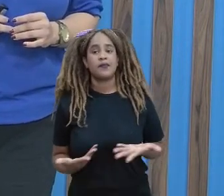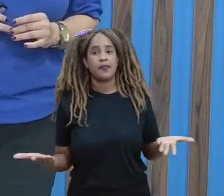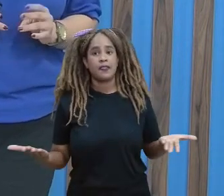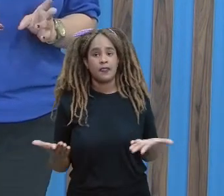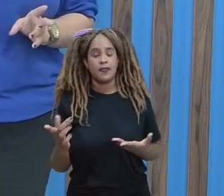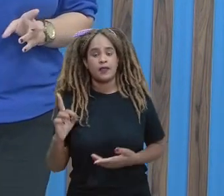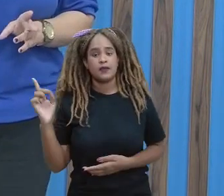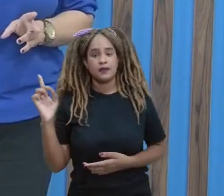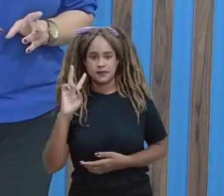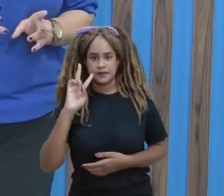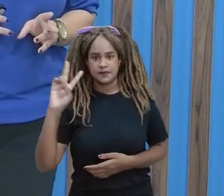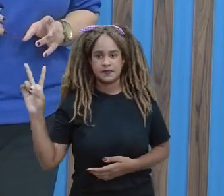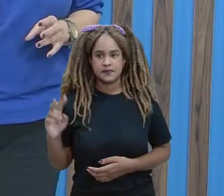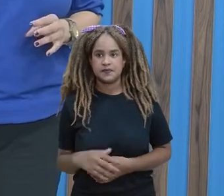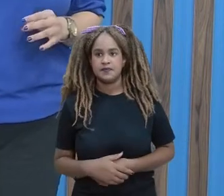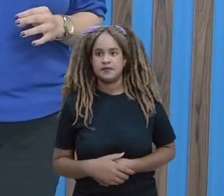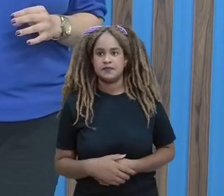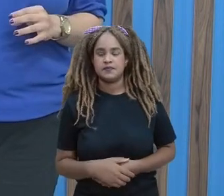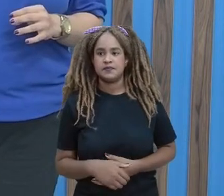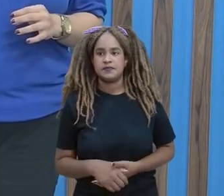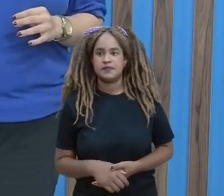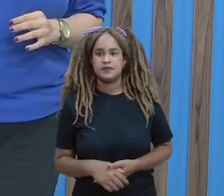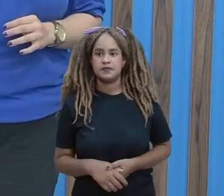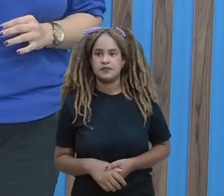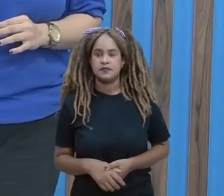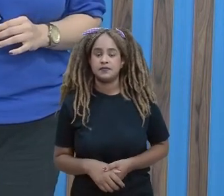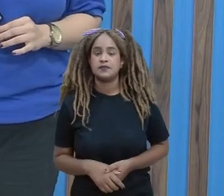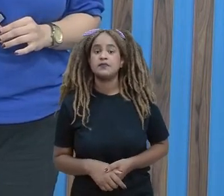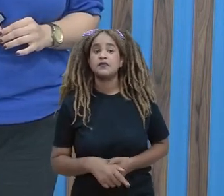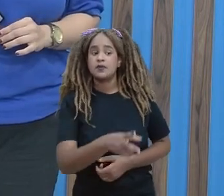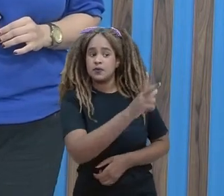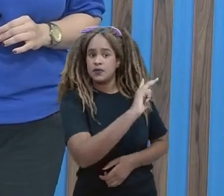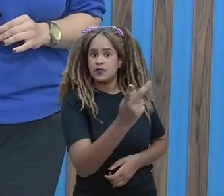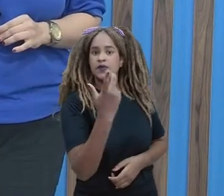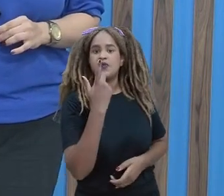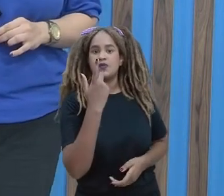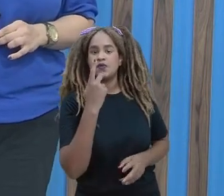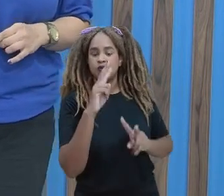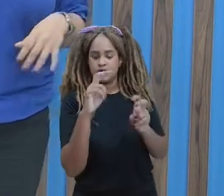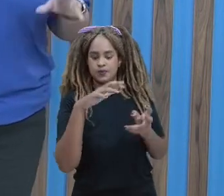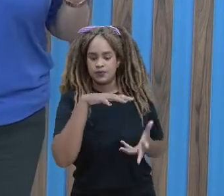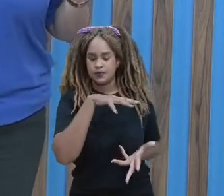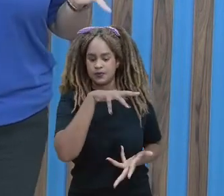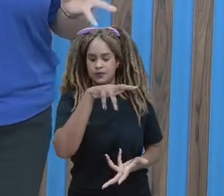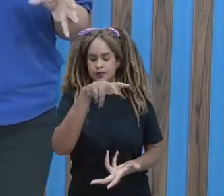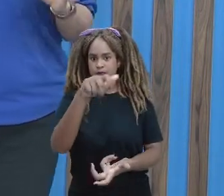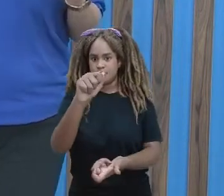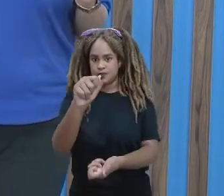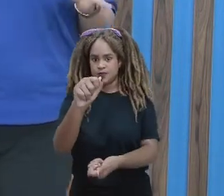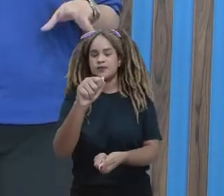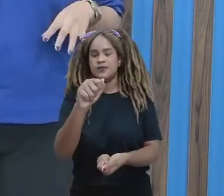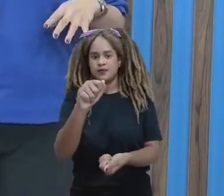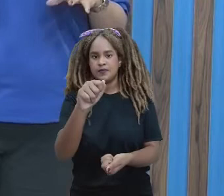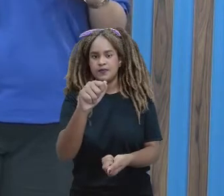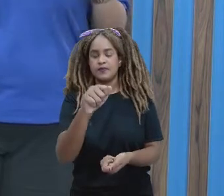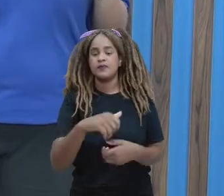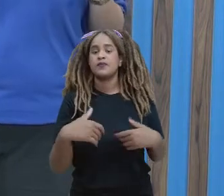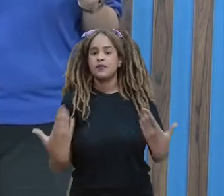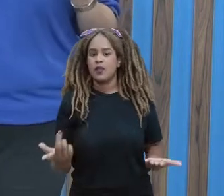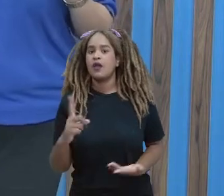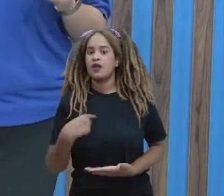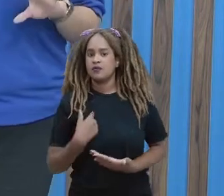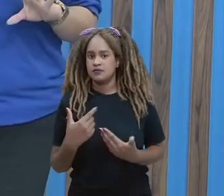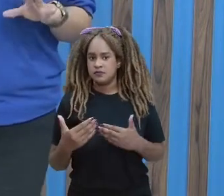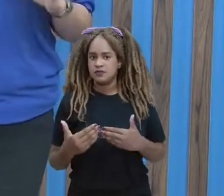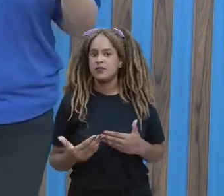só, espia aí essa história. A professora Isabel falou do planeta Terra, né? E do campo magnético e tal. E a gente vai